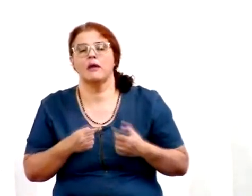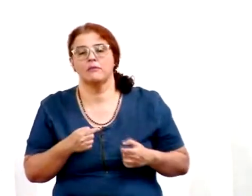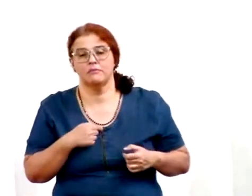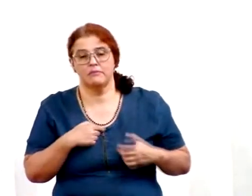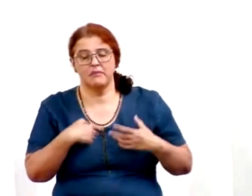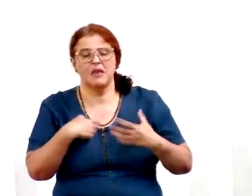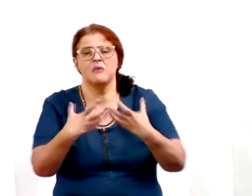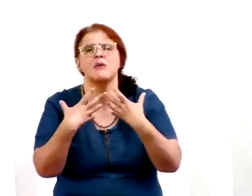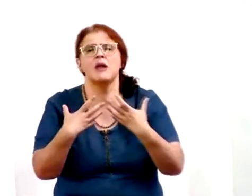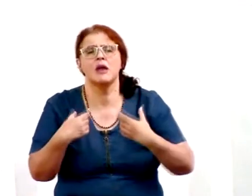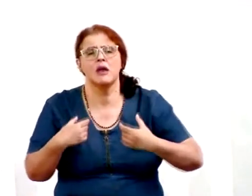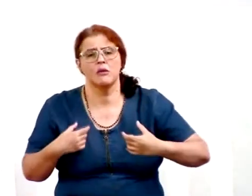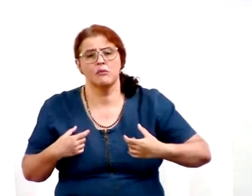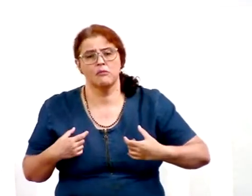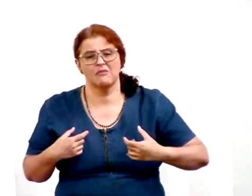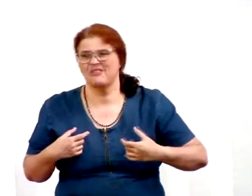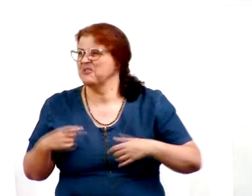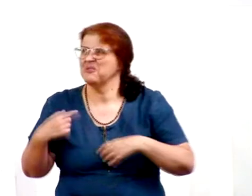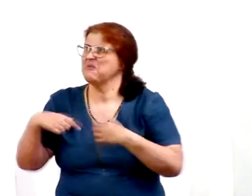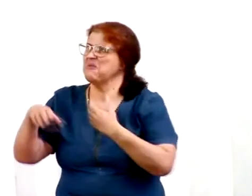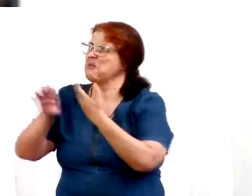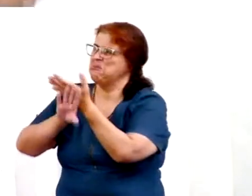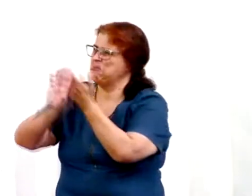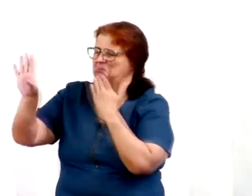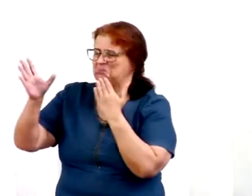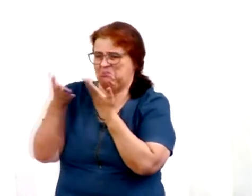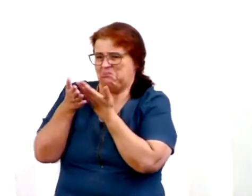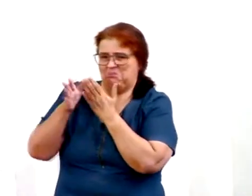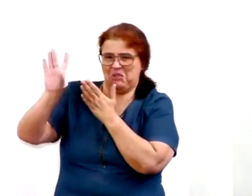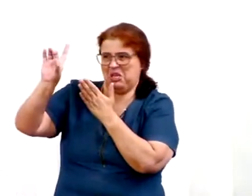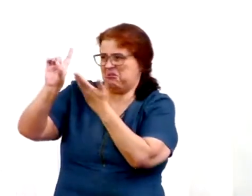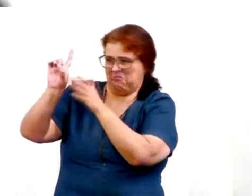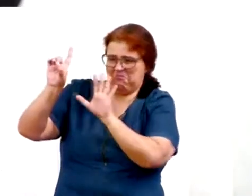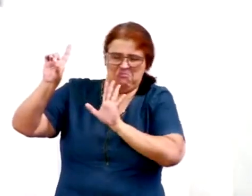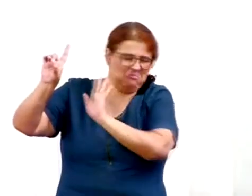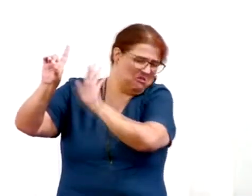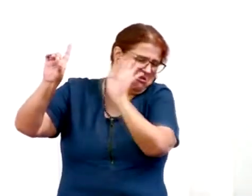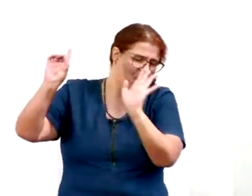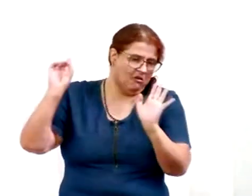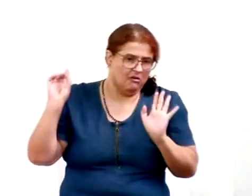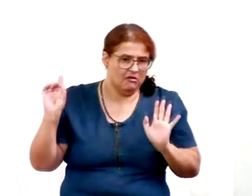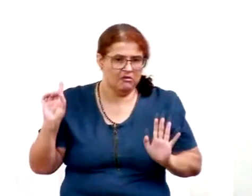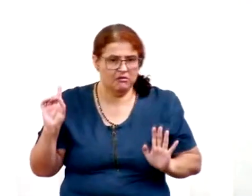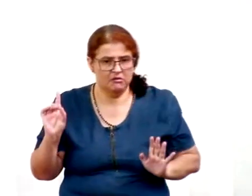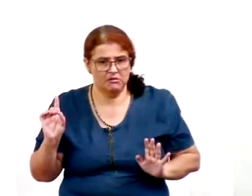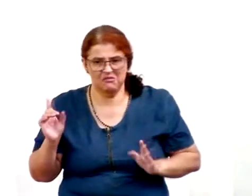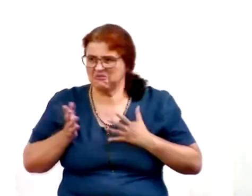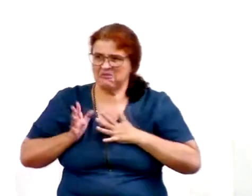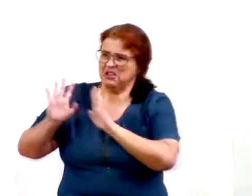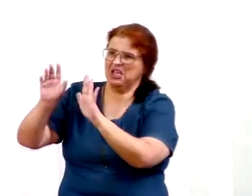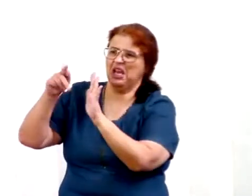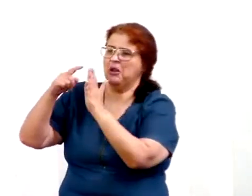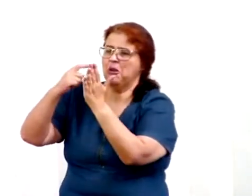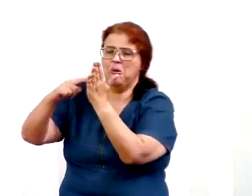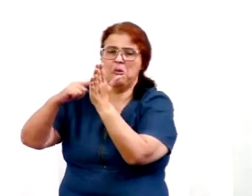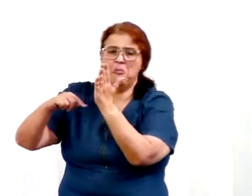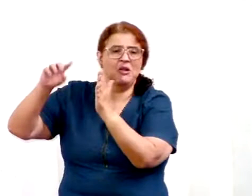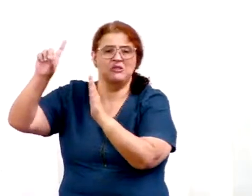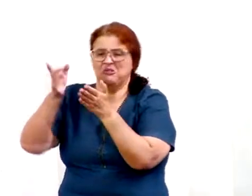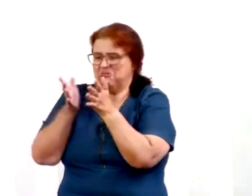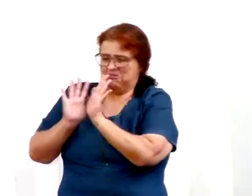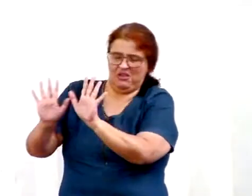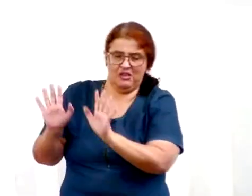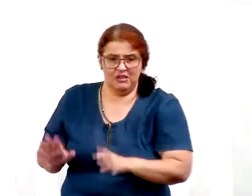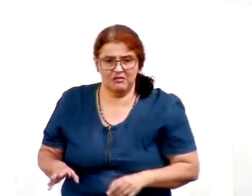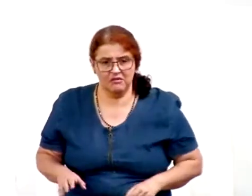dádiva divina para marido e mulher, do meu jeito, da minha forma, uma expressão de rebelião. Paulo cita